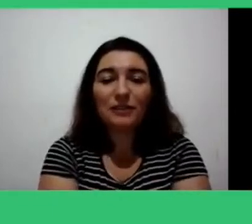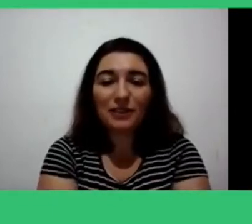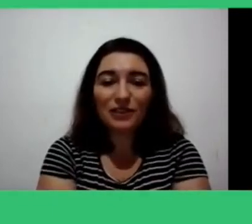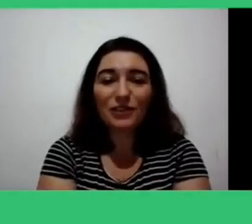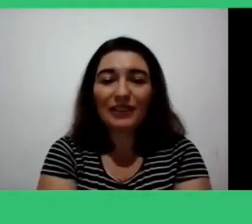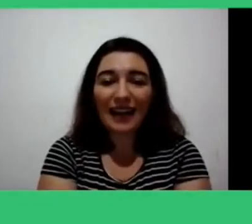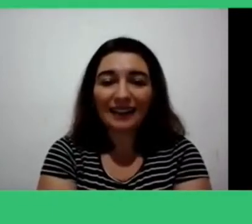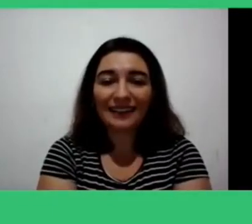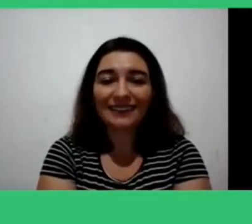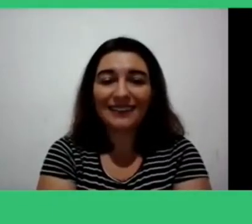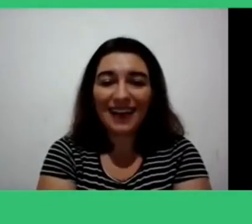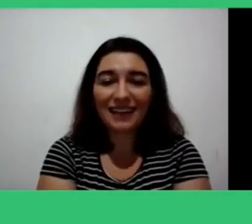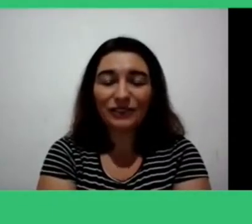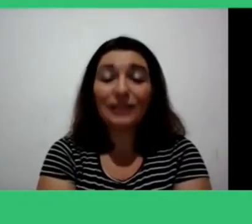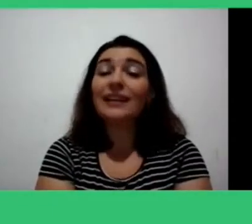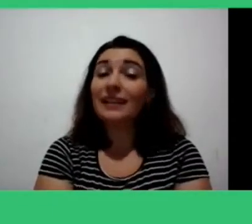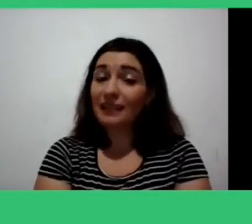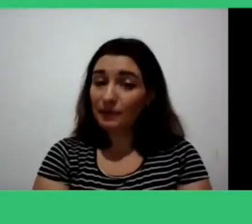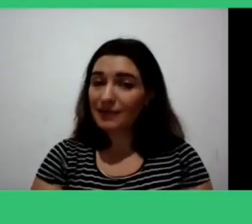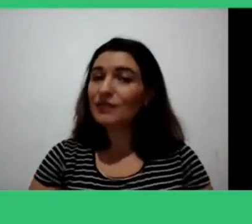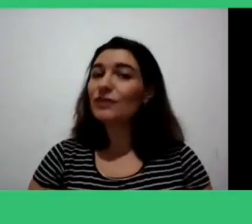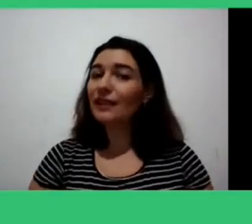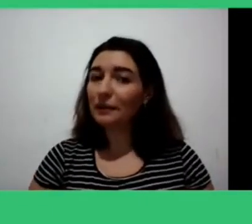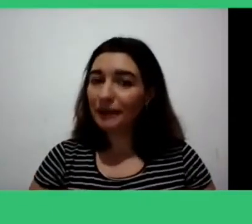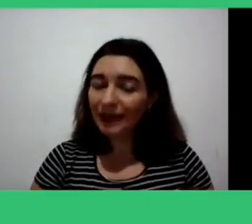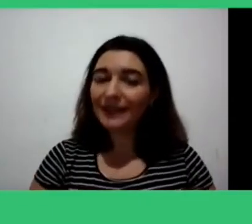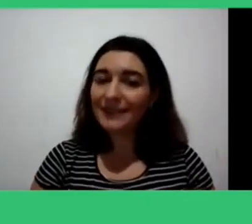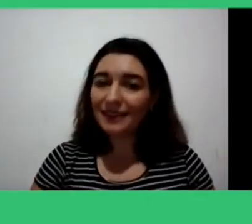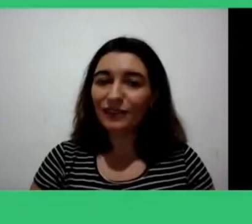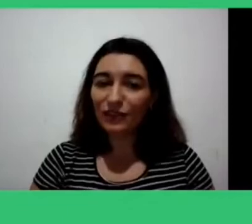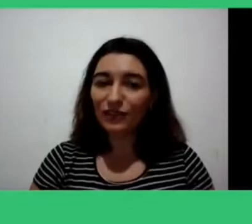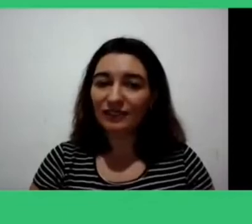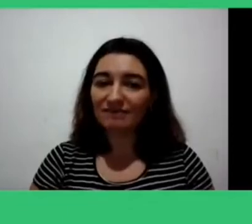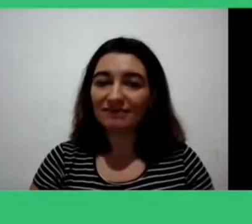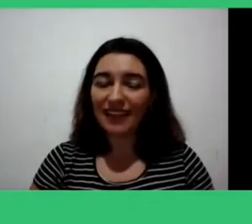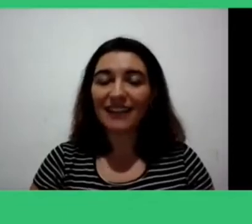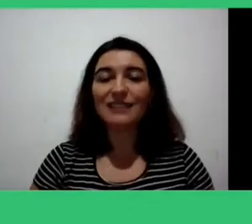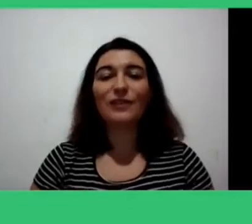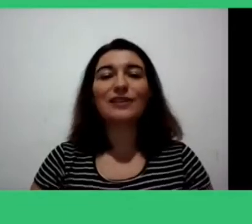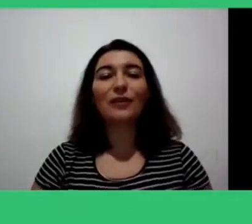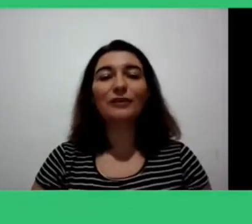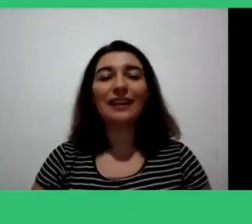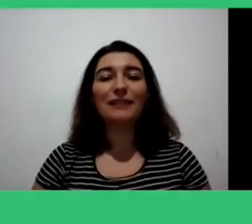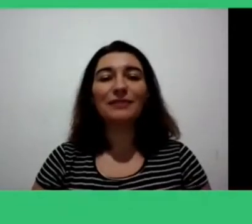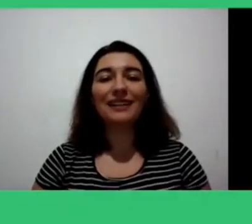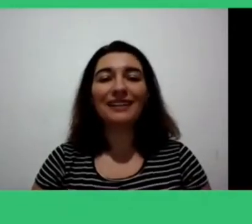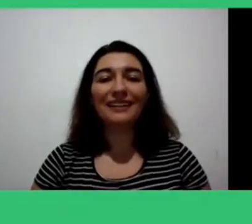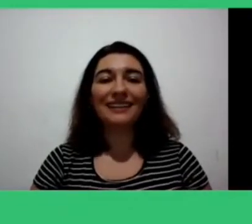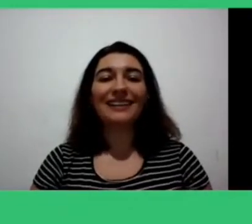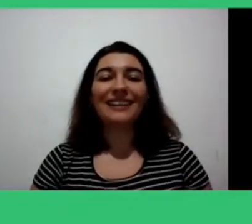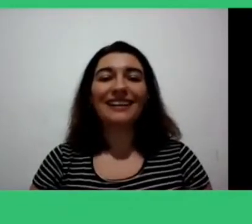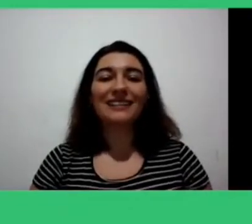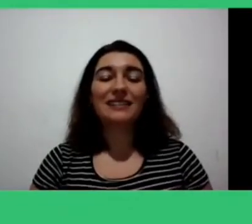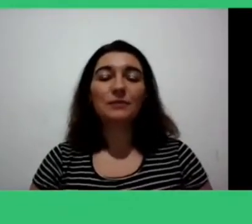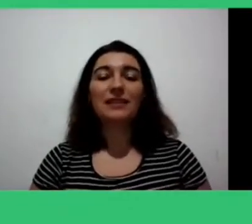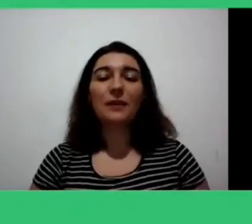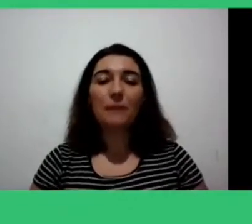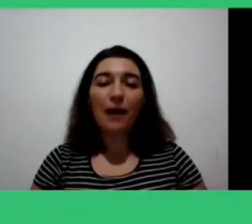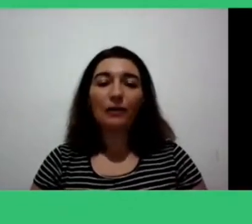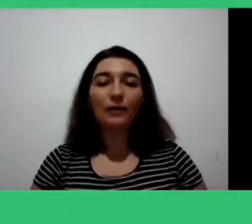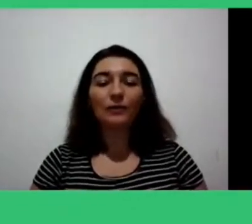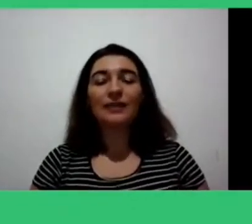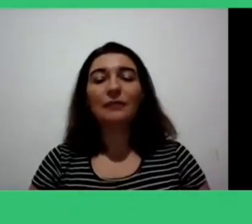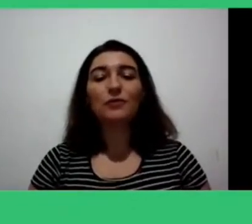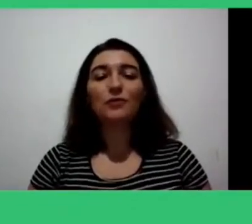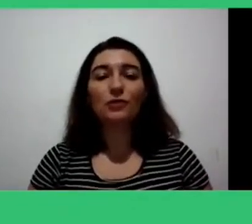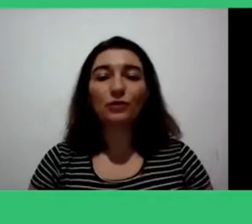que a gente chama de sotaque, certo? Em Libras isso também existe, tá? Se nós encontrarmos aí, estamos em São